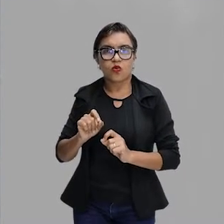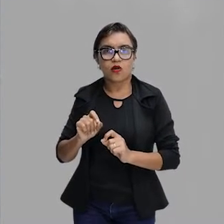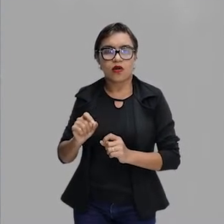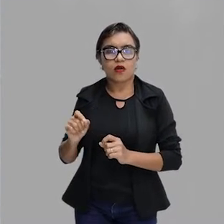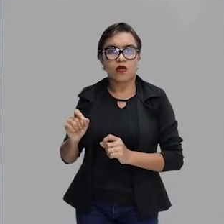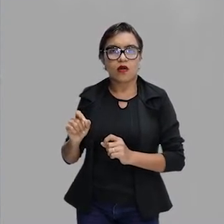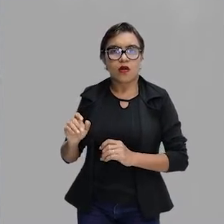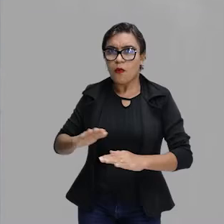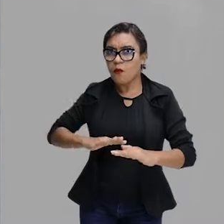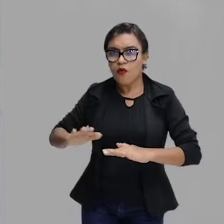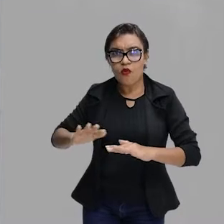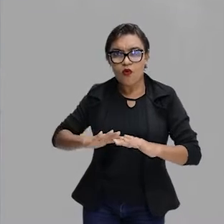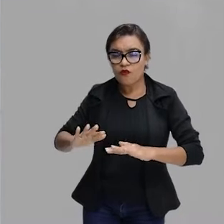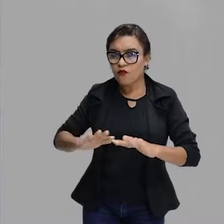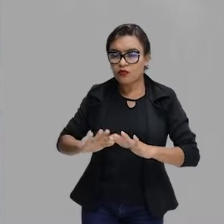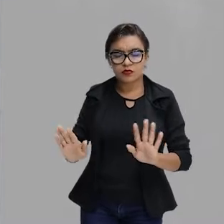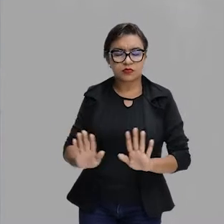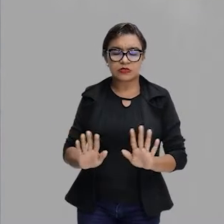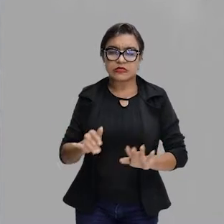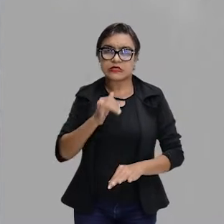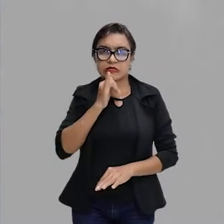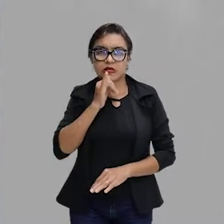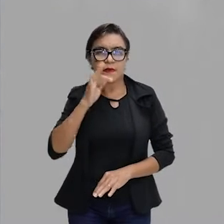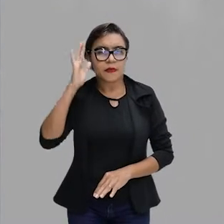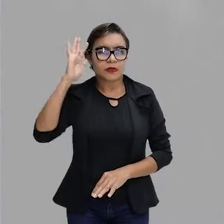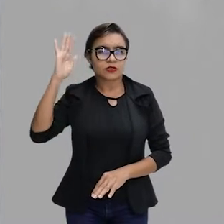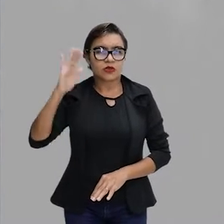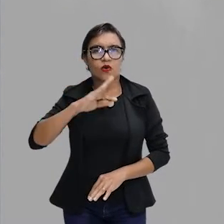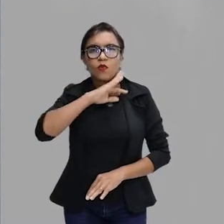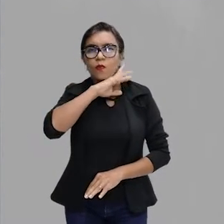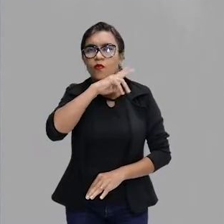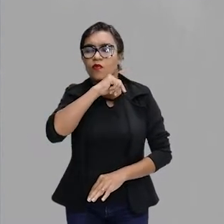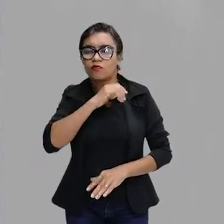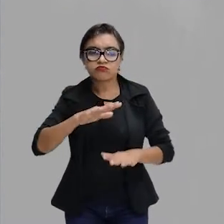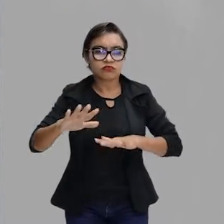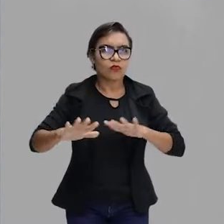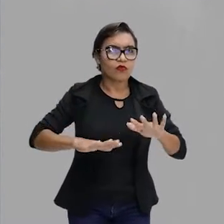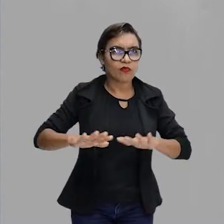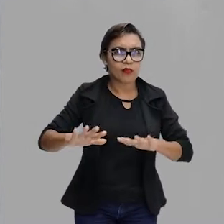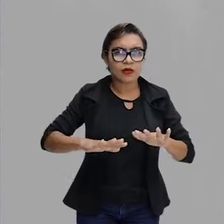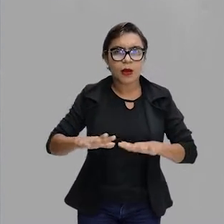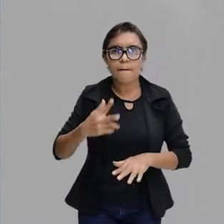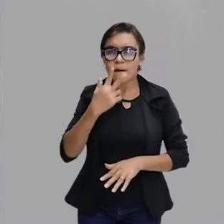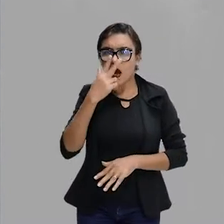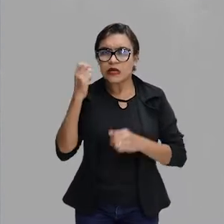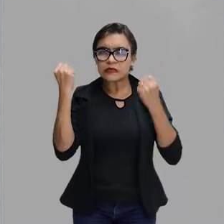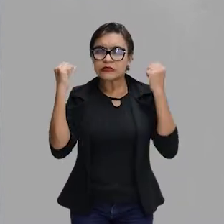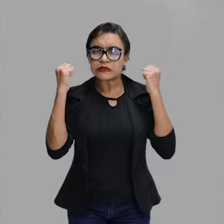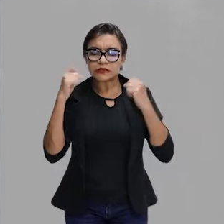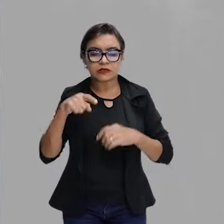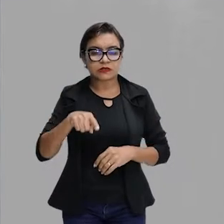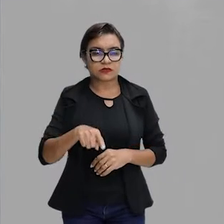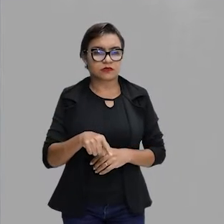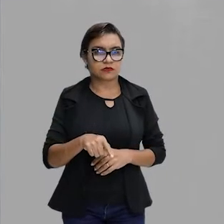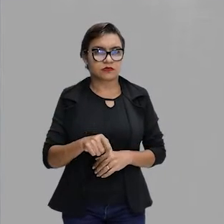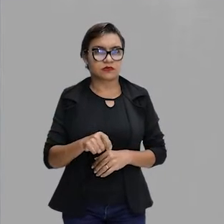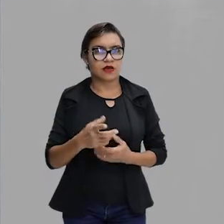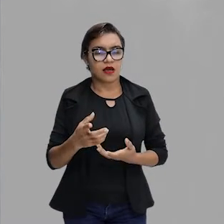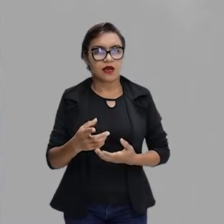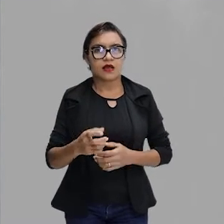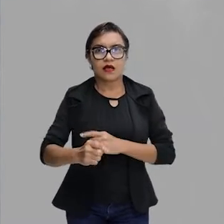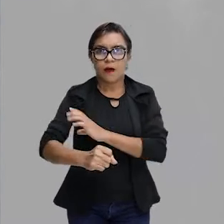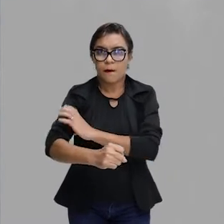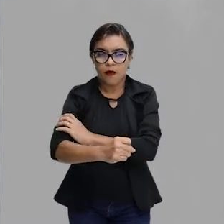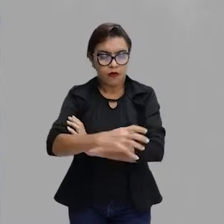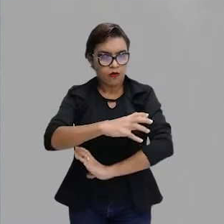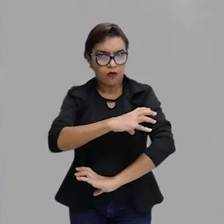quê? É só tu imaginar, galera, um animal, quando ele vai se movimentar, ele está fazendo exercício. Então, ele tende a ficar o quê? Mais, ó, musculoso,